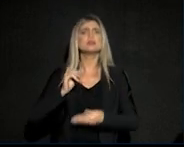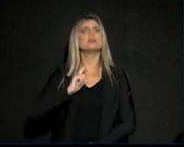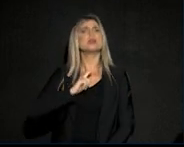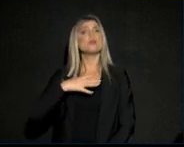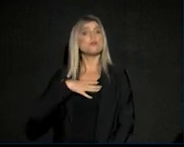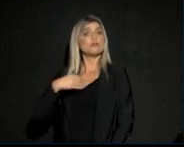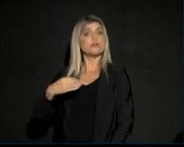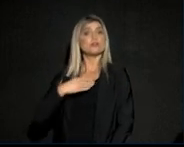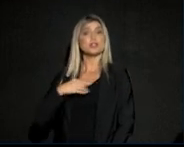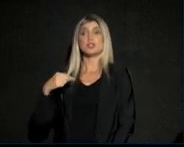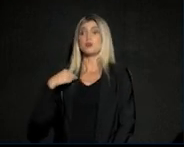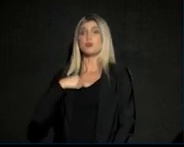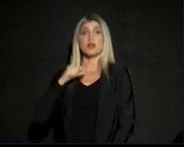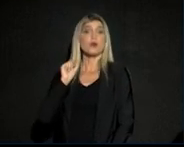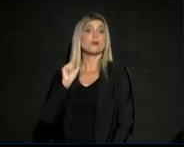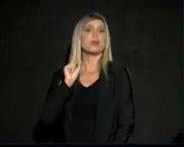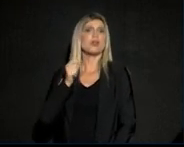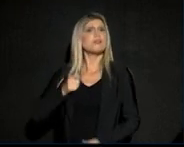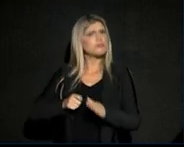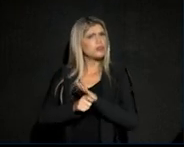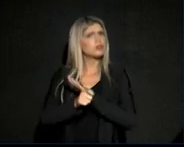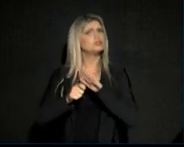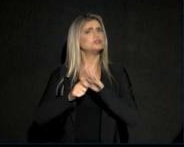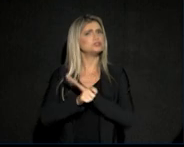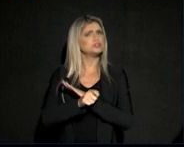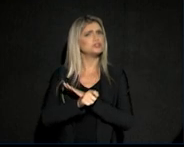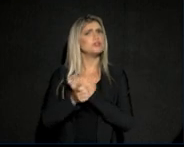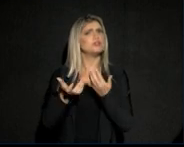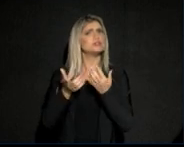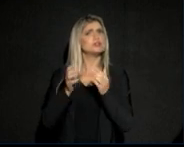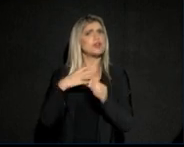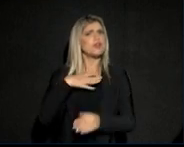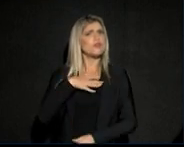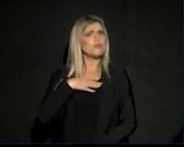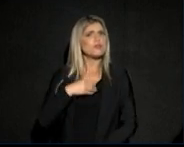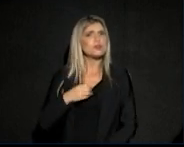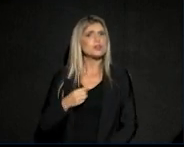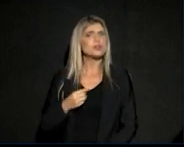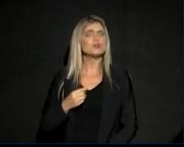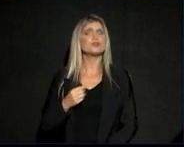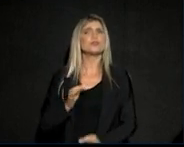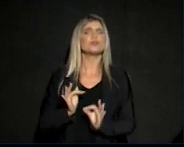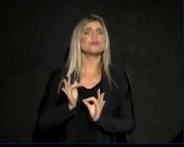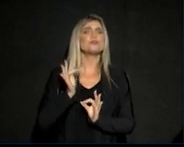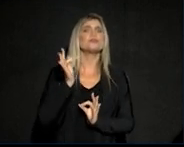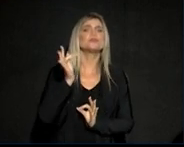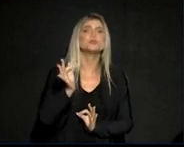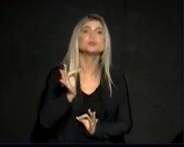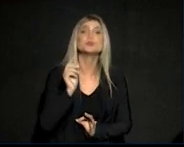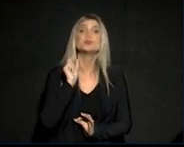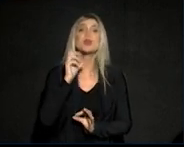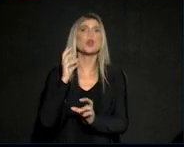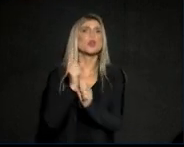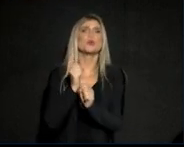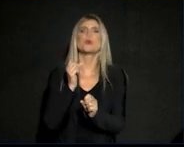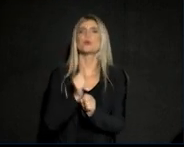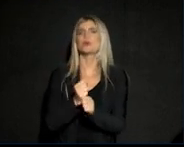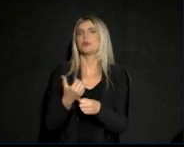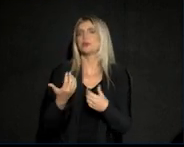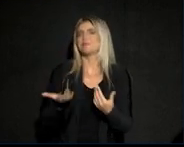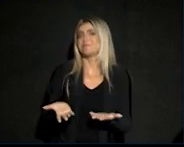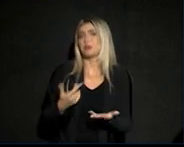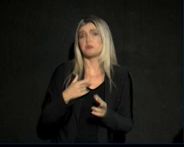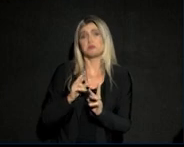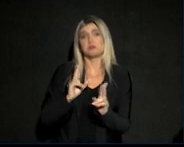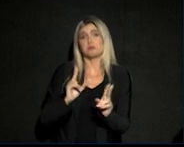Startup que eu tenho que investir 18 anos e você quer que o filho seja feliz de lucro para ele mesmo né no final é isso é então eu não vejo